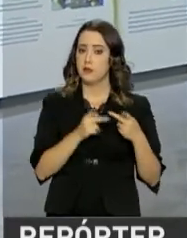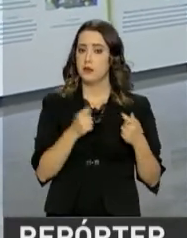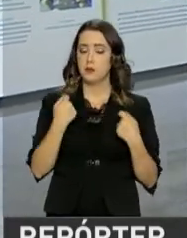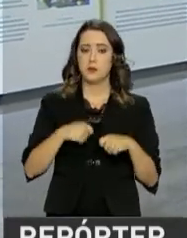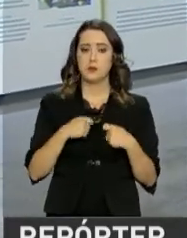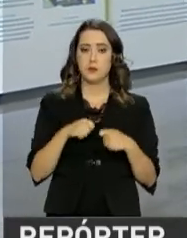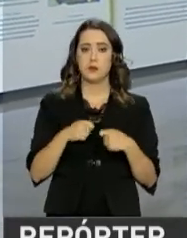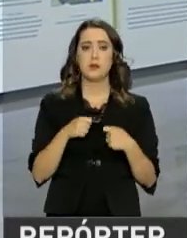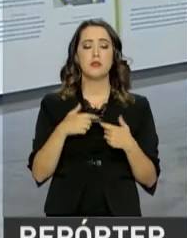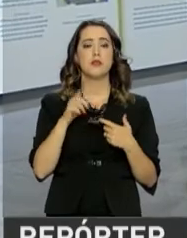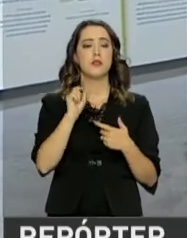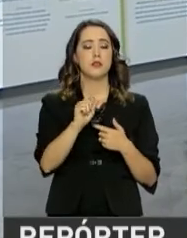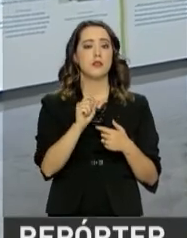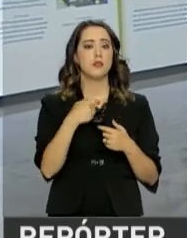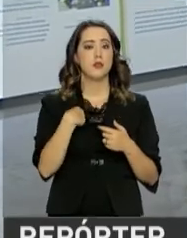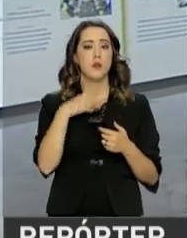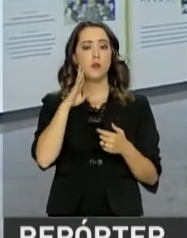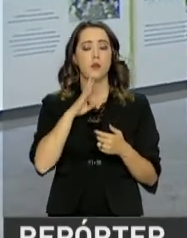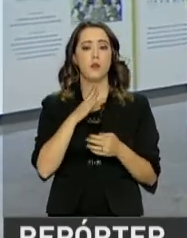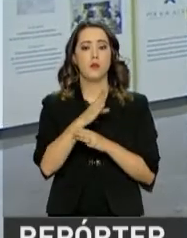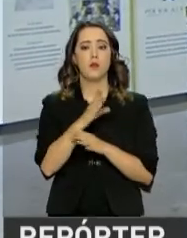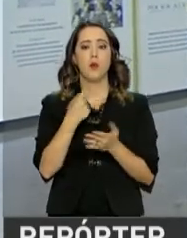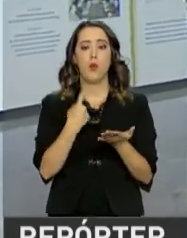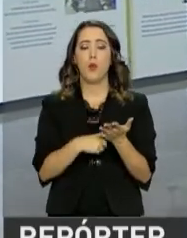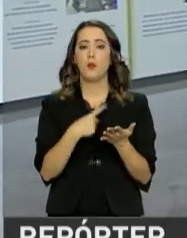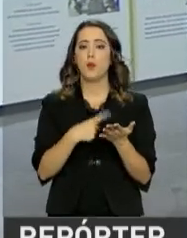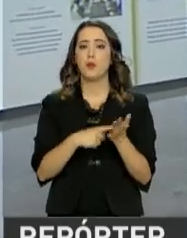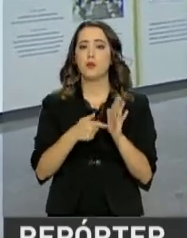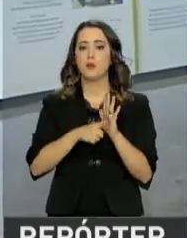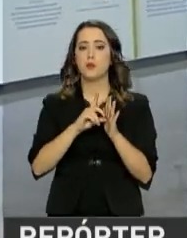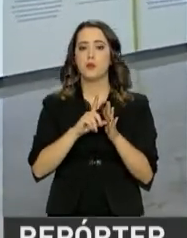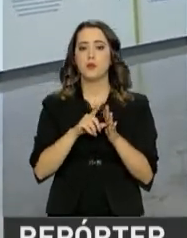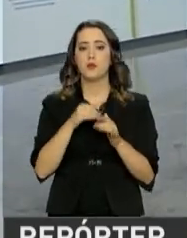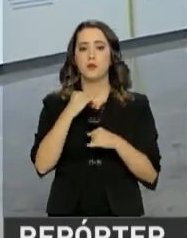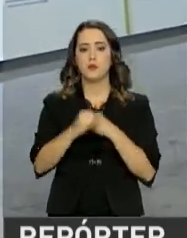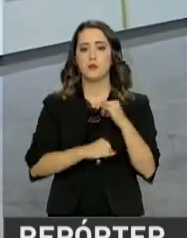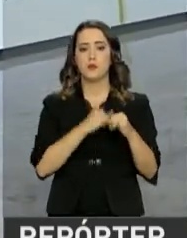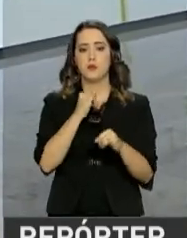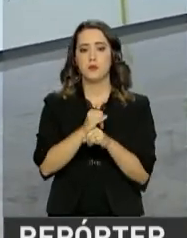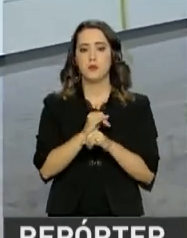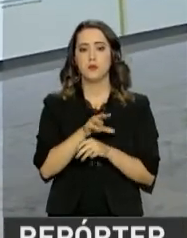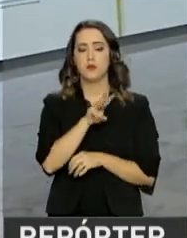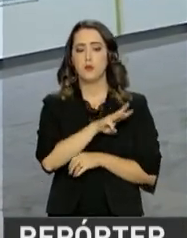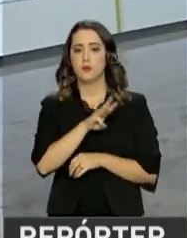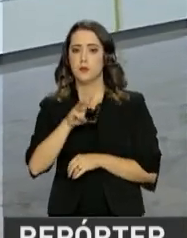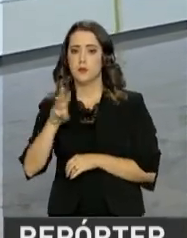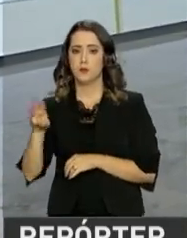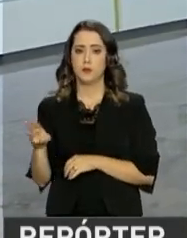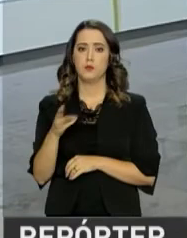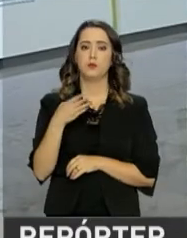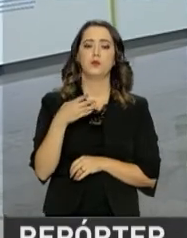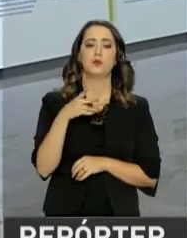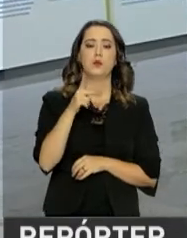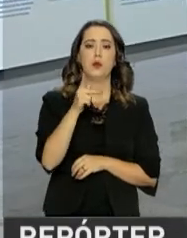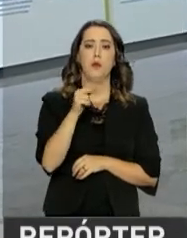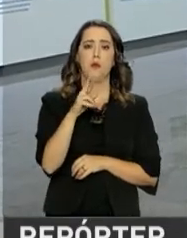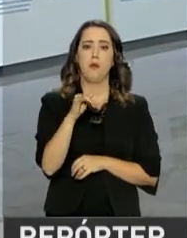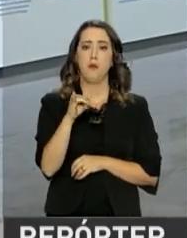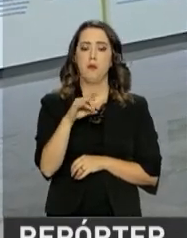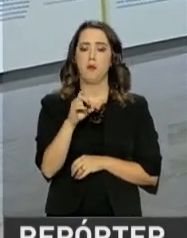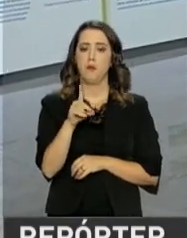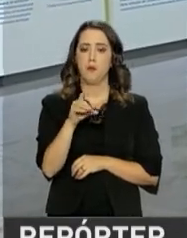quem tiver interesse precisa fazer um agendamento online pelo portal da presidência da república